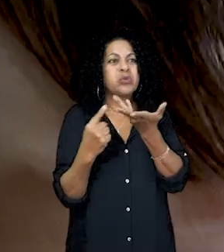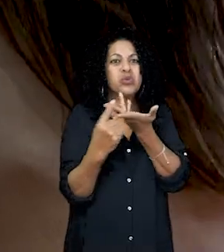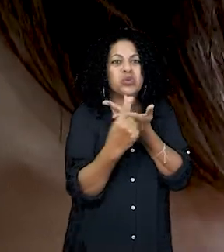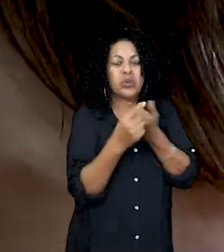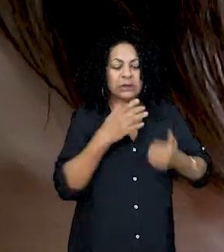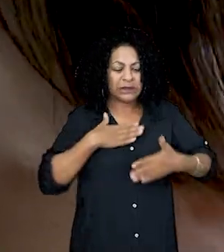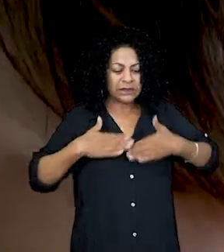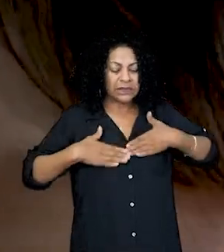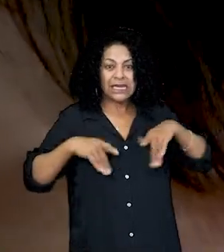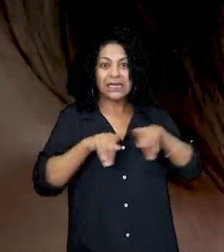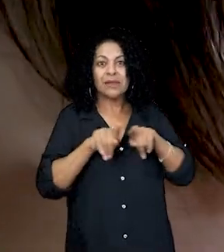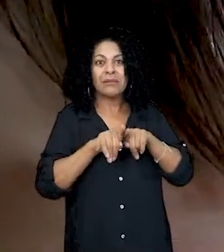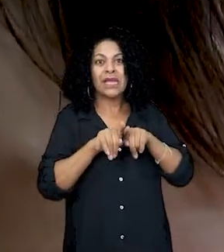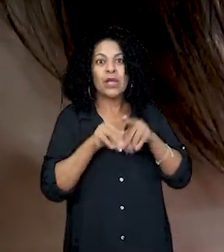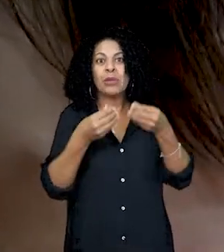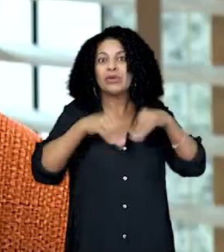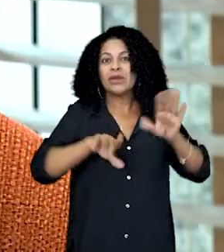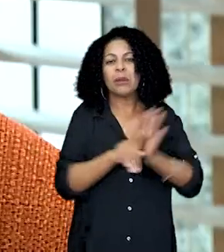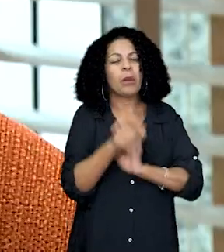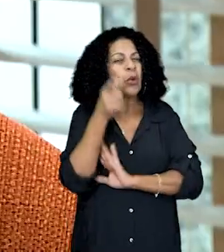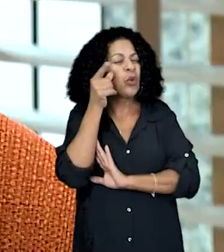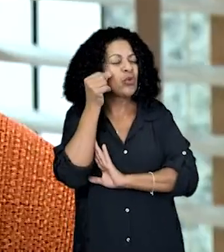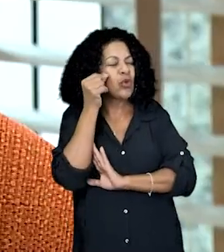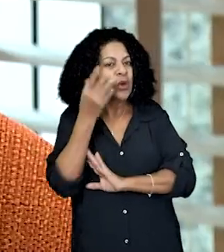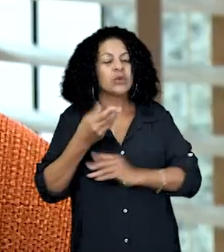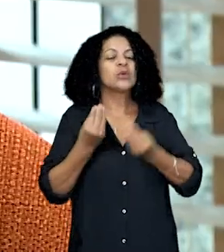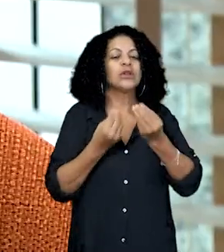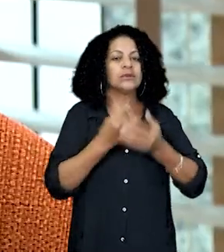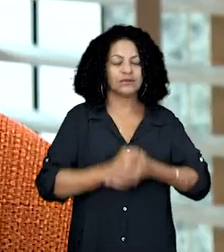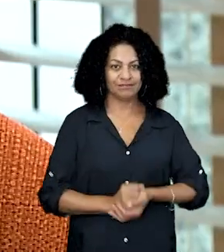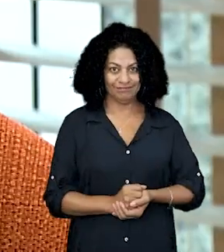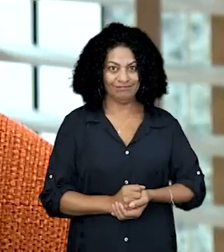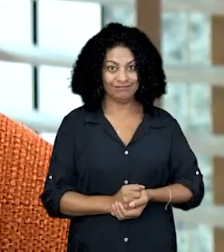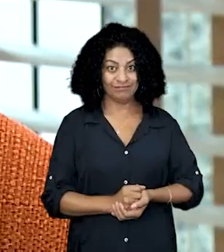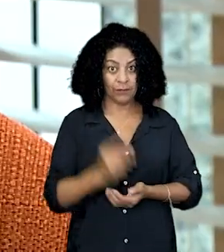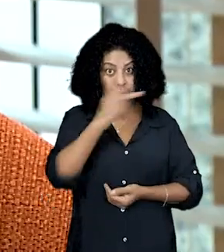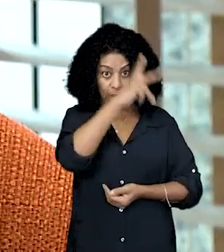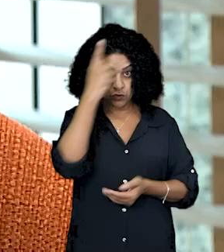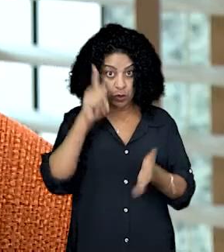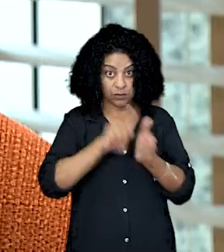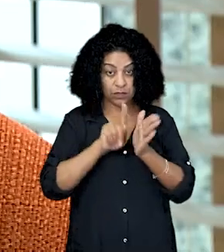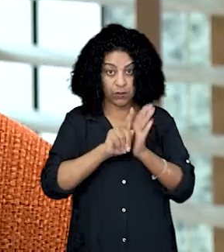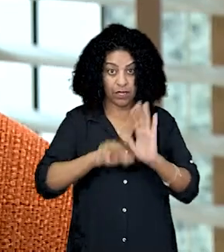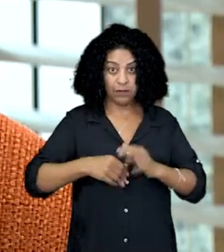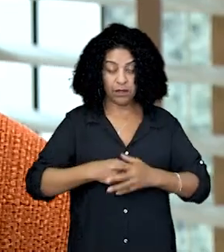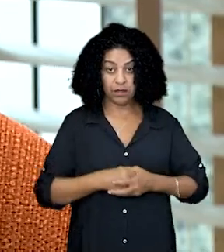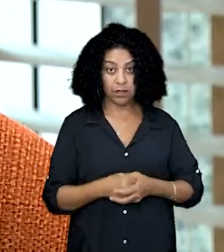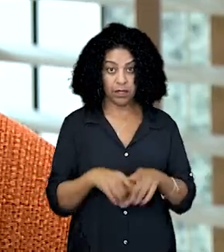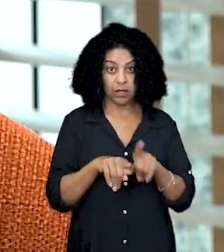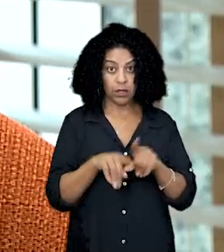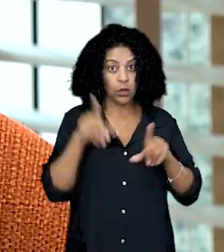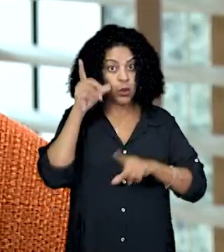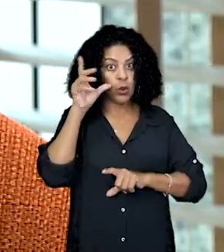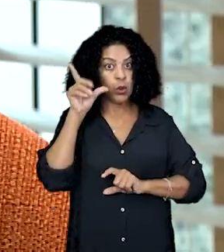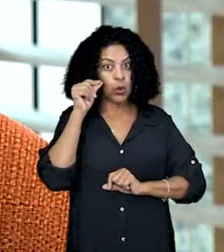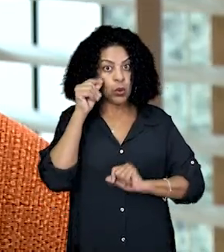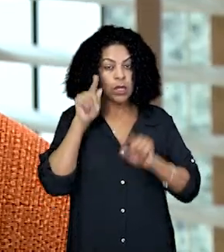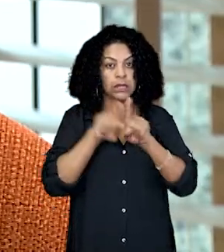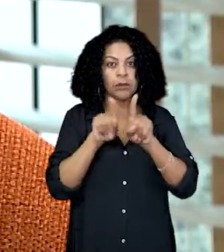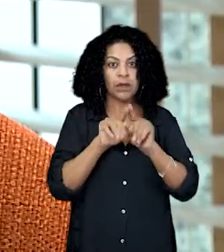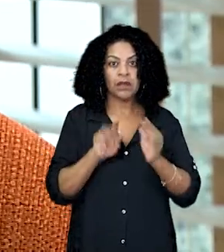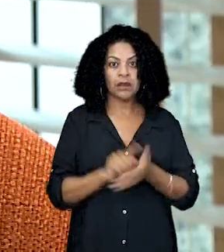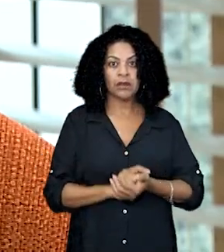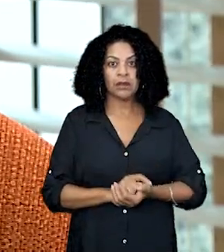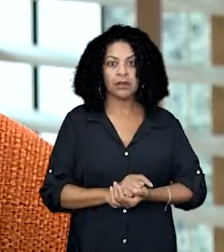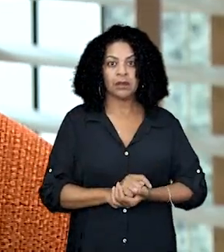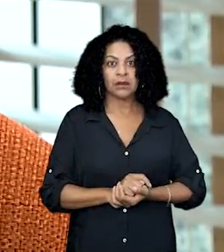disso para o organismo e para o sono também? A gente sabe que quando uma pessoa não dorme bem, ela não tem um sono reparador, tá? Uma